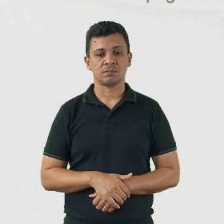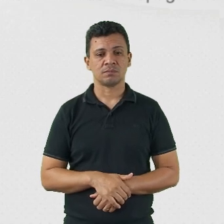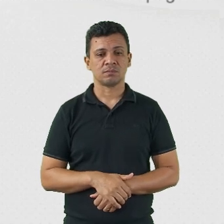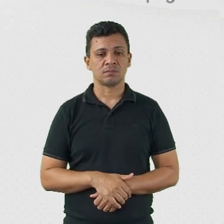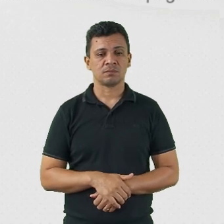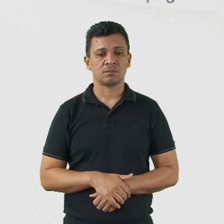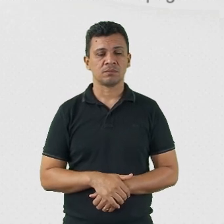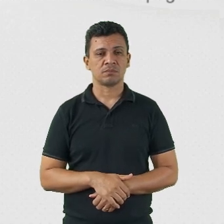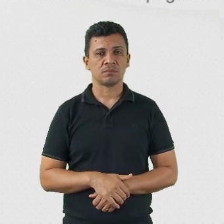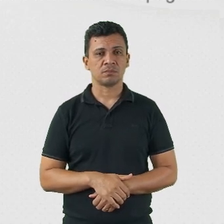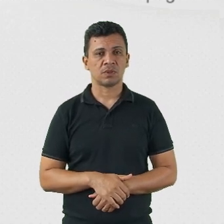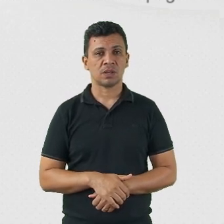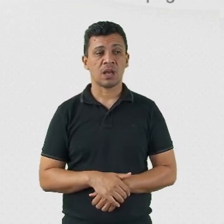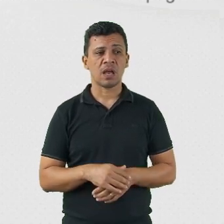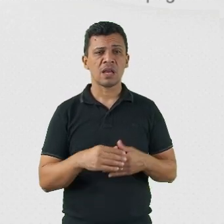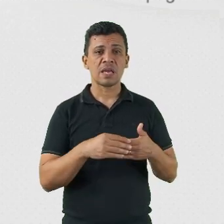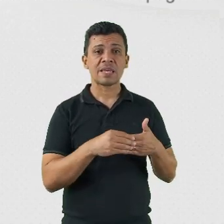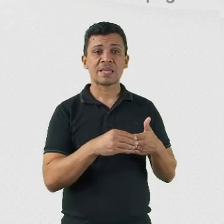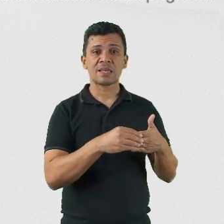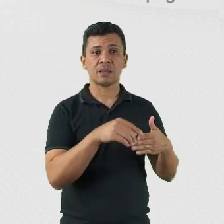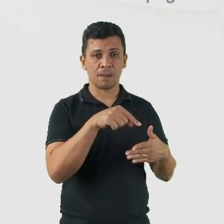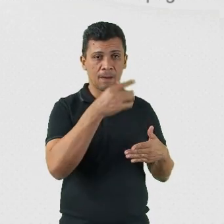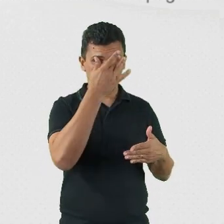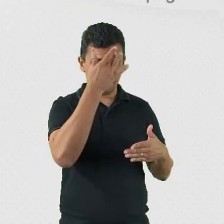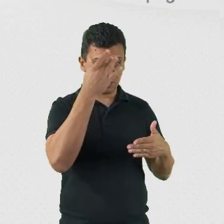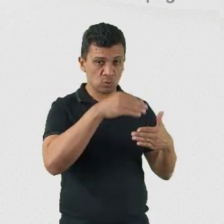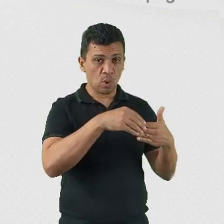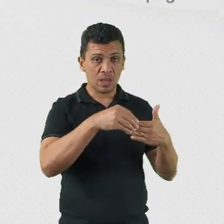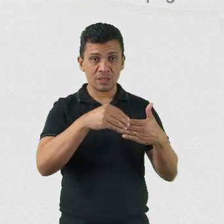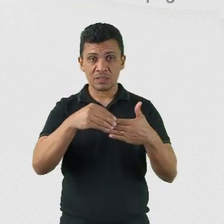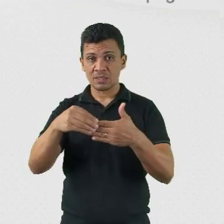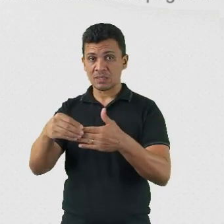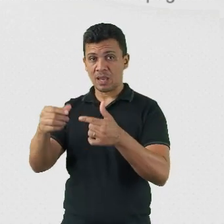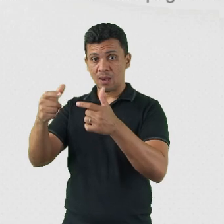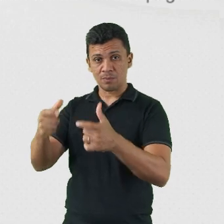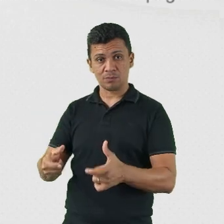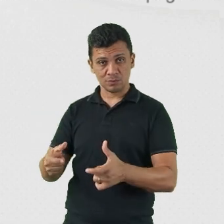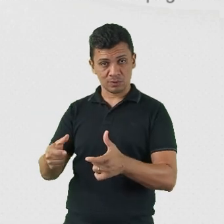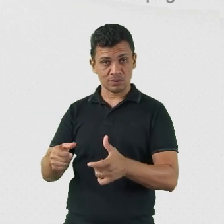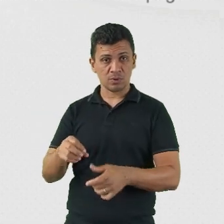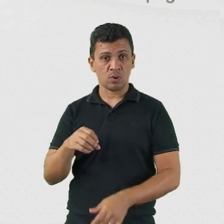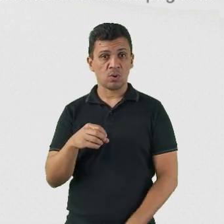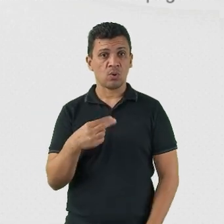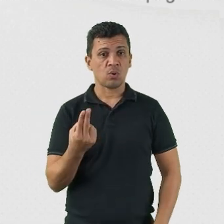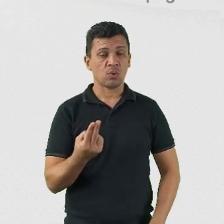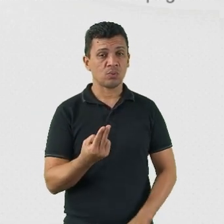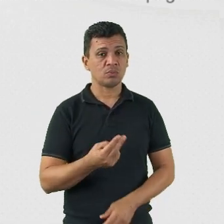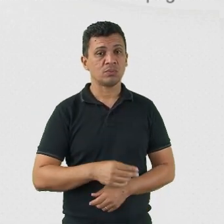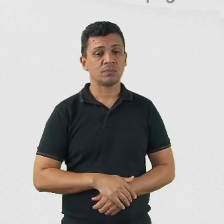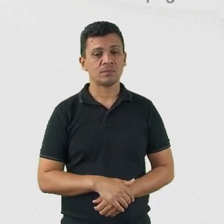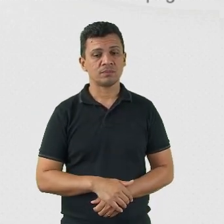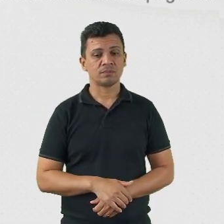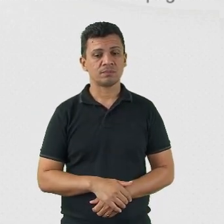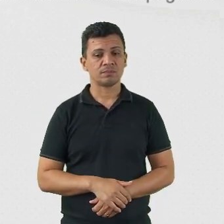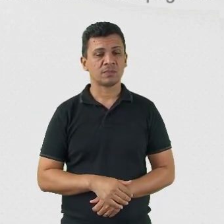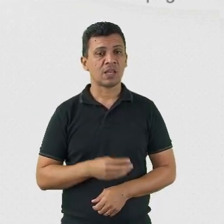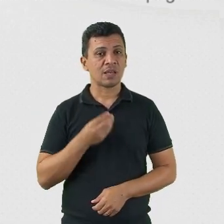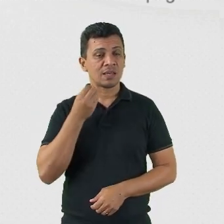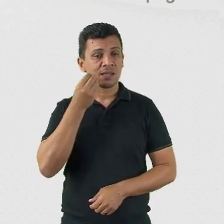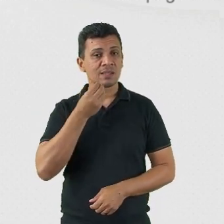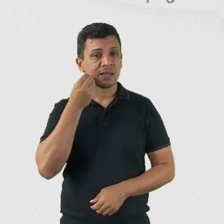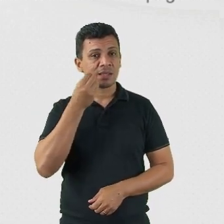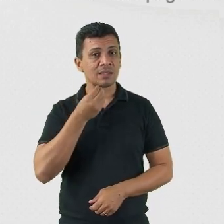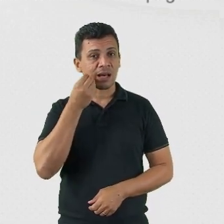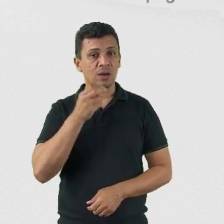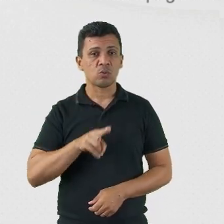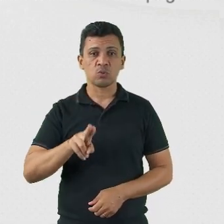a location, guiar alguém para uma localização, ou mesmo following a map, você tentar se